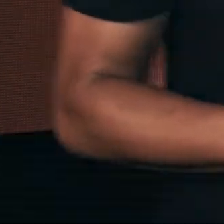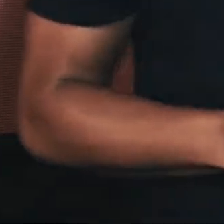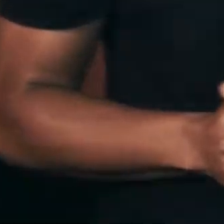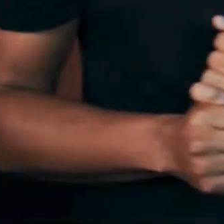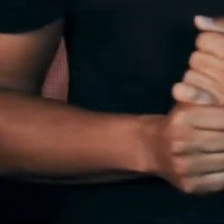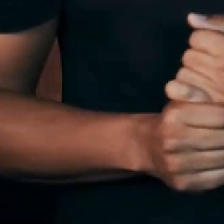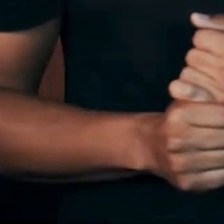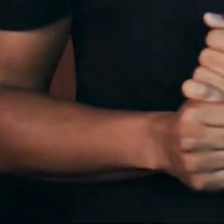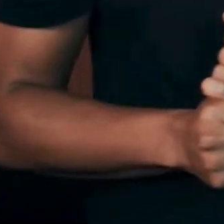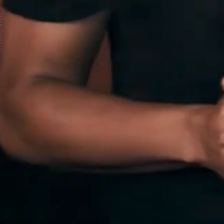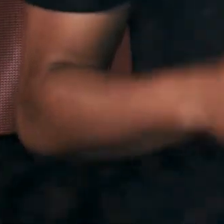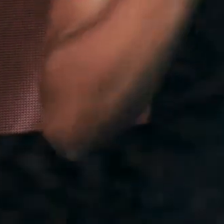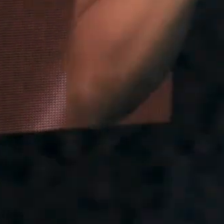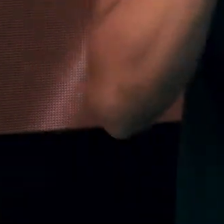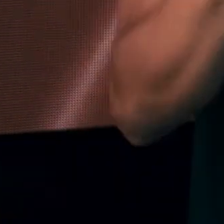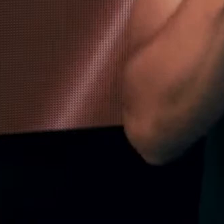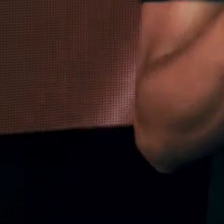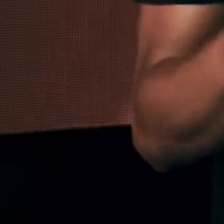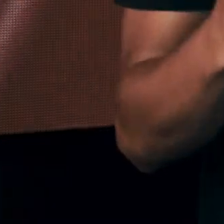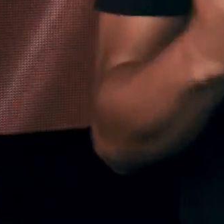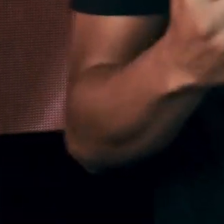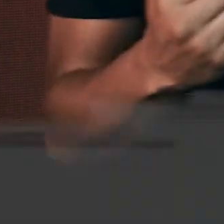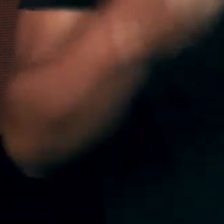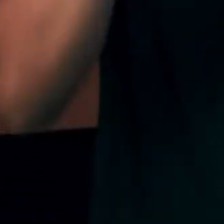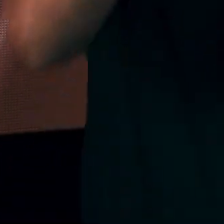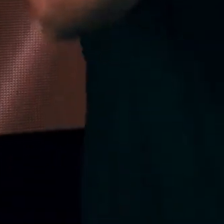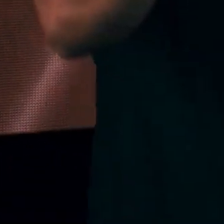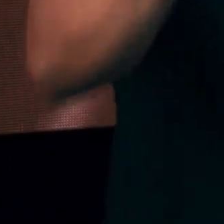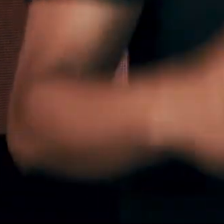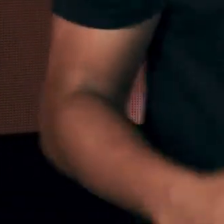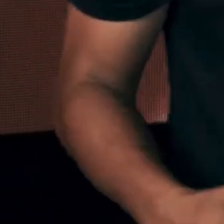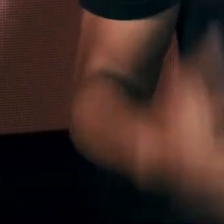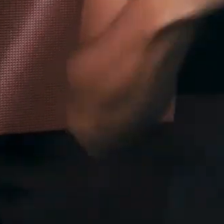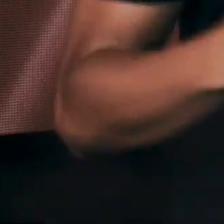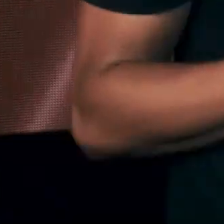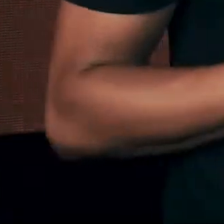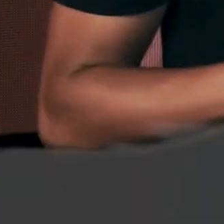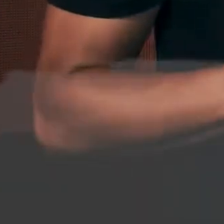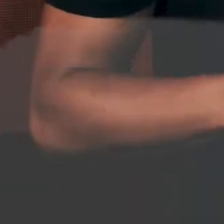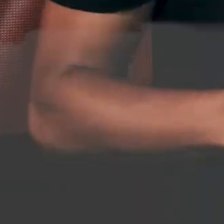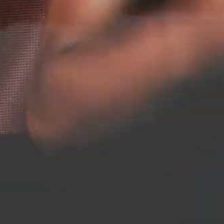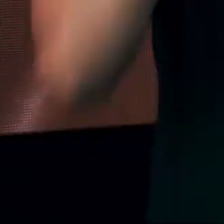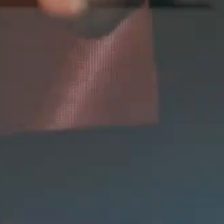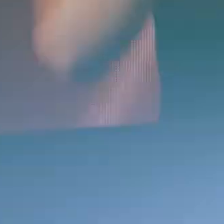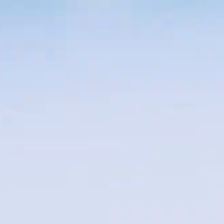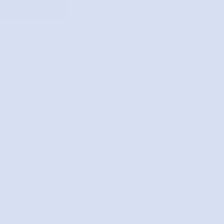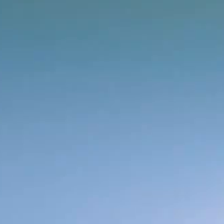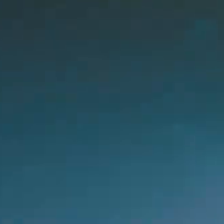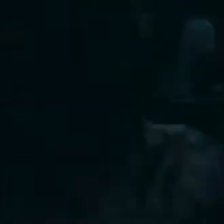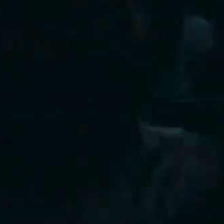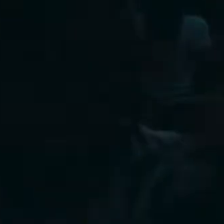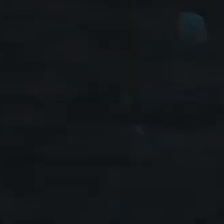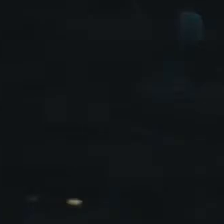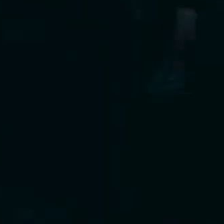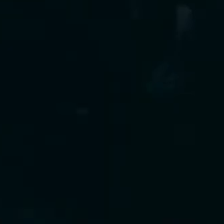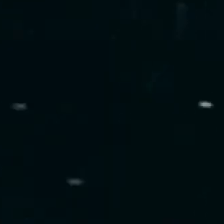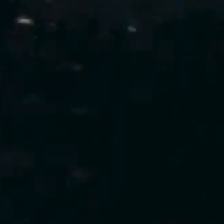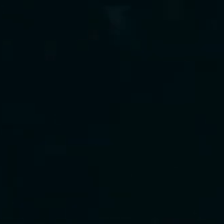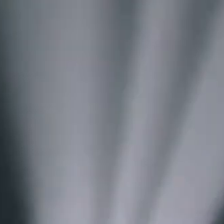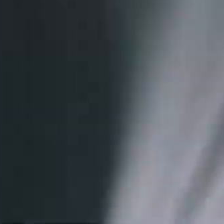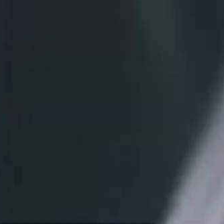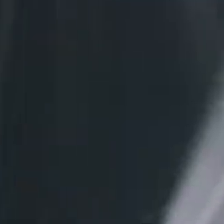de tudo que acontece na nossa igreja. Vem viver o sobrenatural de Deus para a sua vida junto conosco. Vem! Vem.